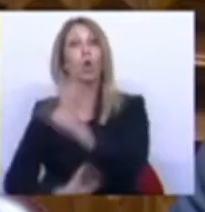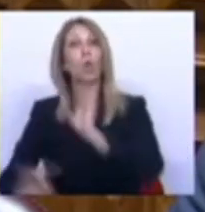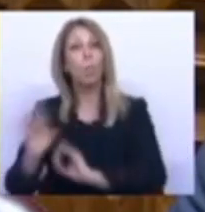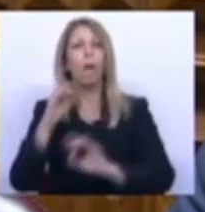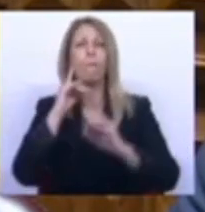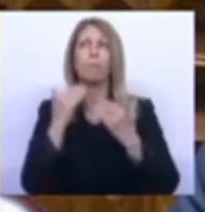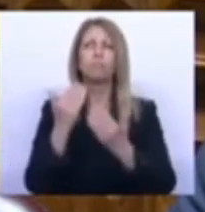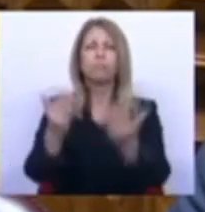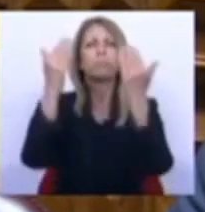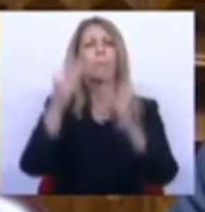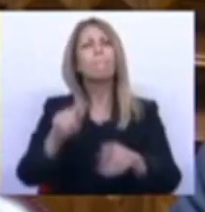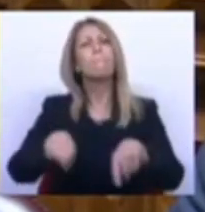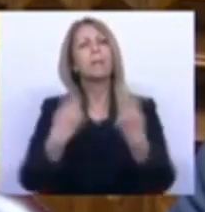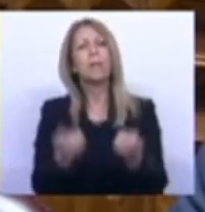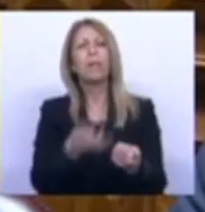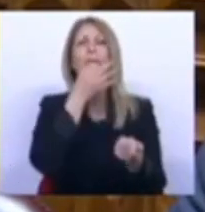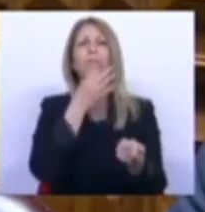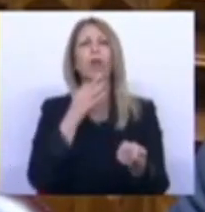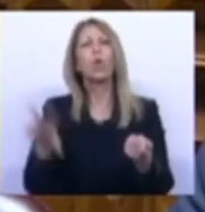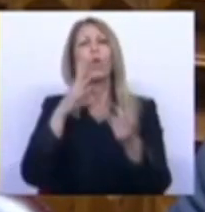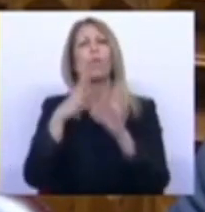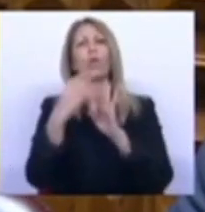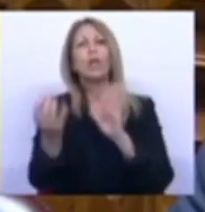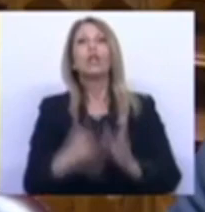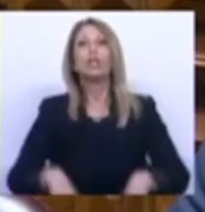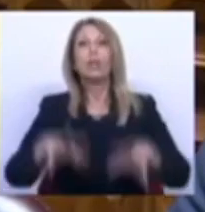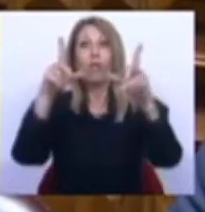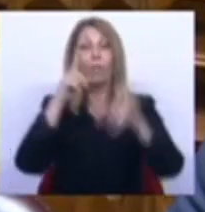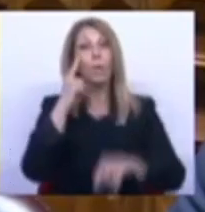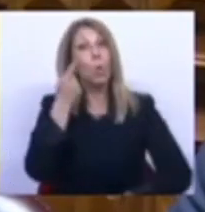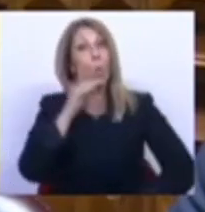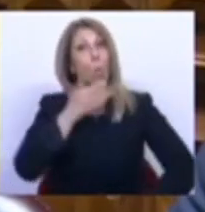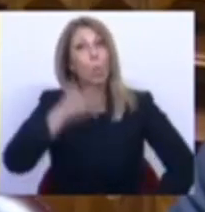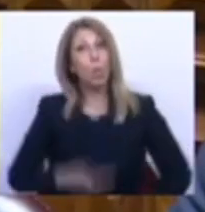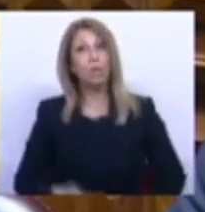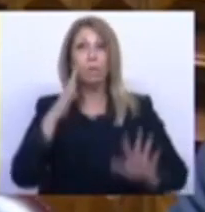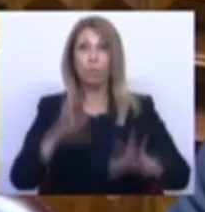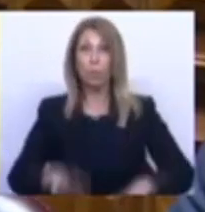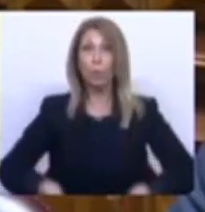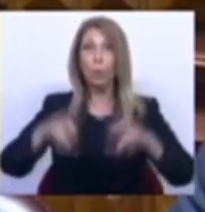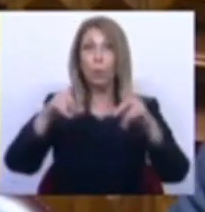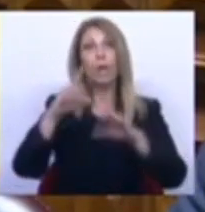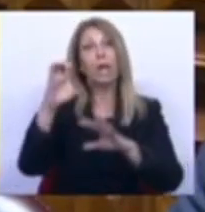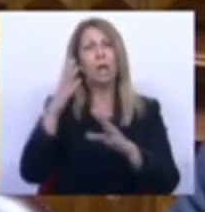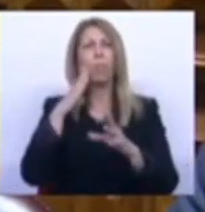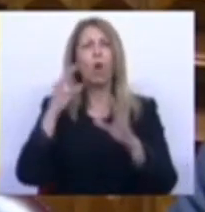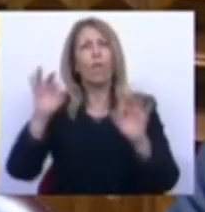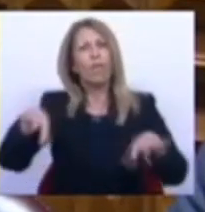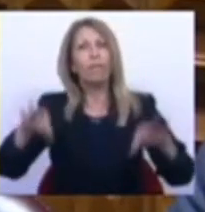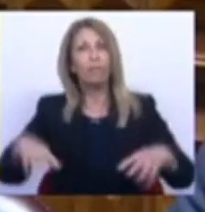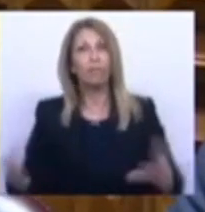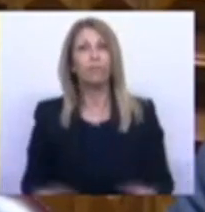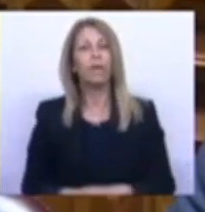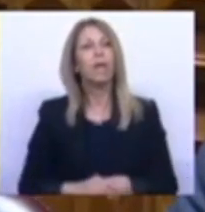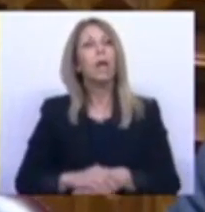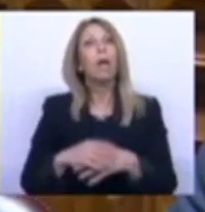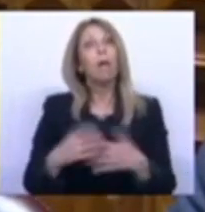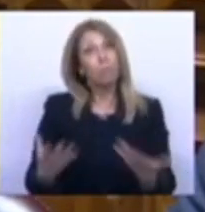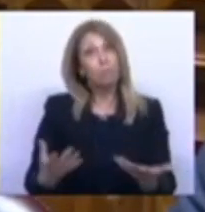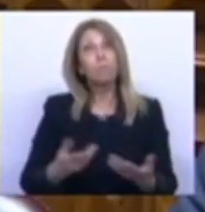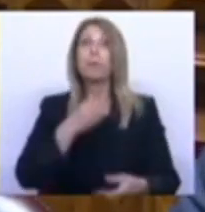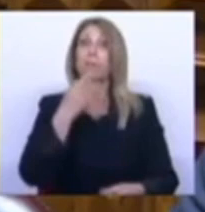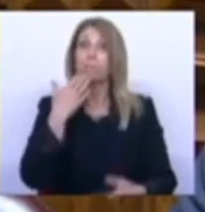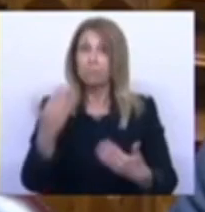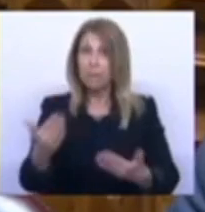modelo de desenvolvimento e da economia do conhecimento e até da descarbonização, e o Governo também, porque de onde vieram essas ideias hão de vir mais. E o